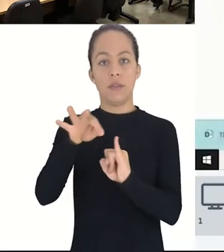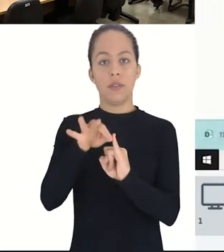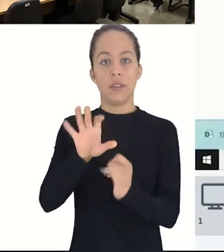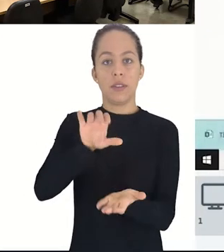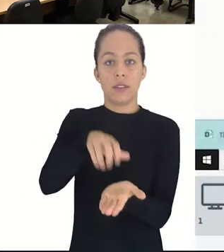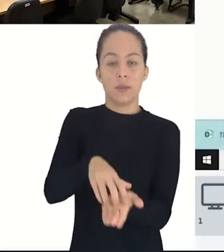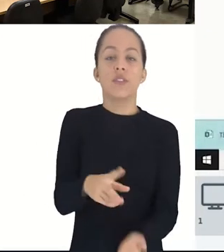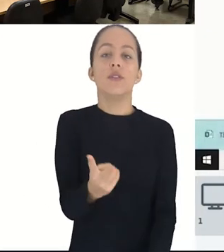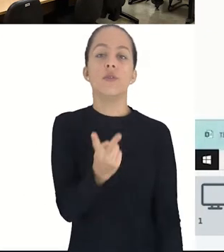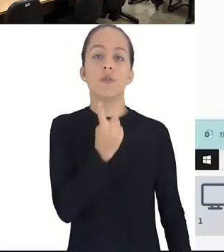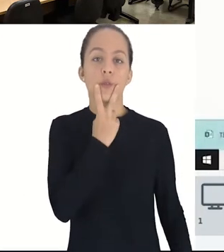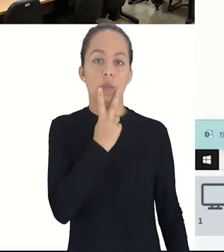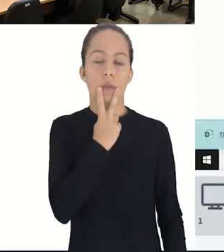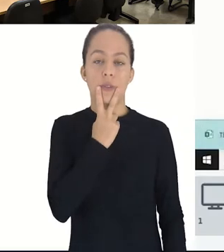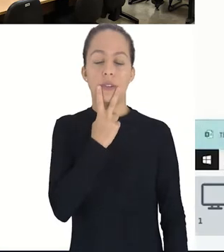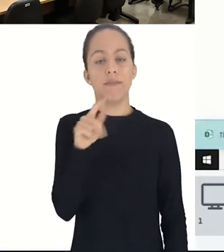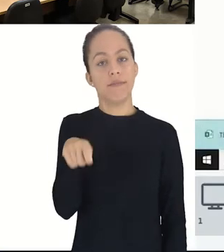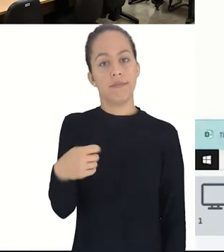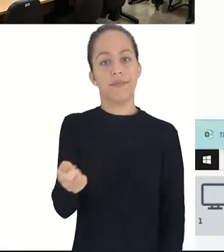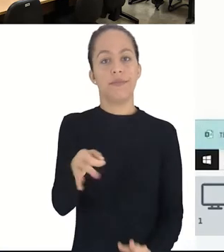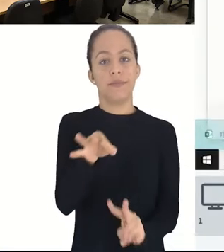Vitória.